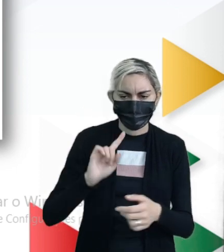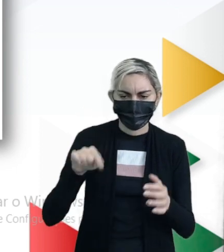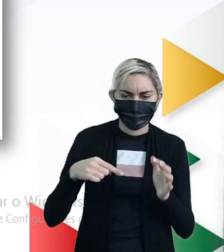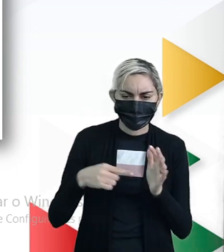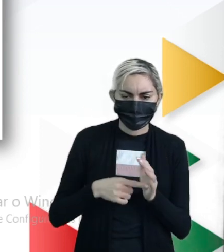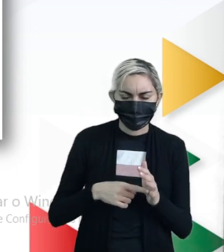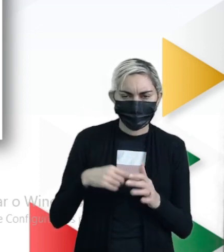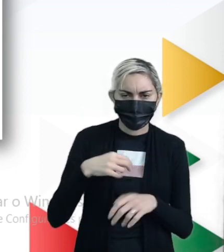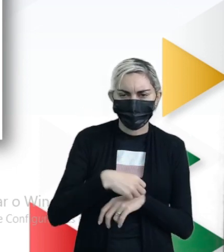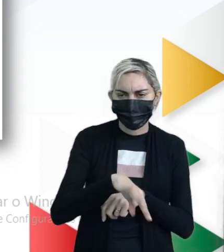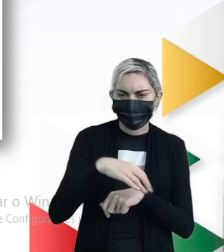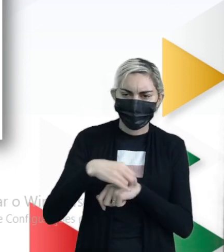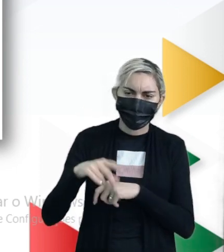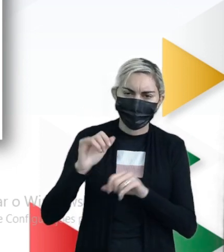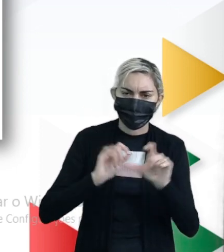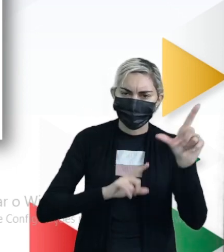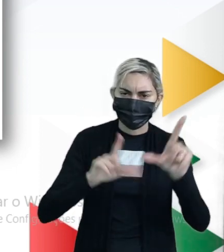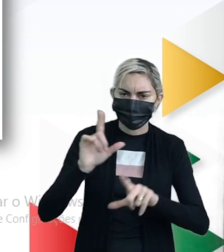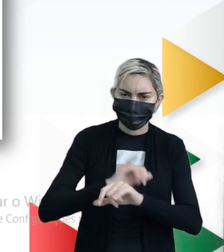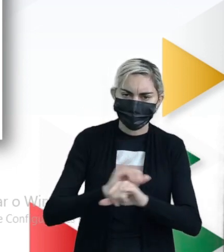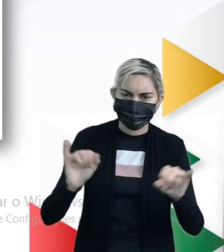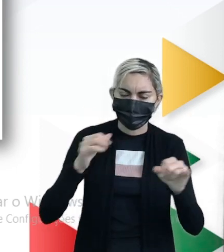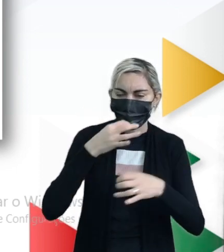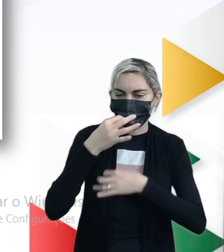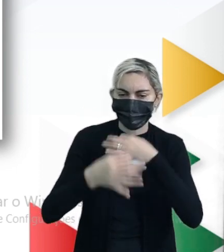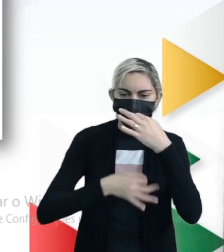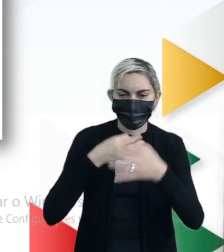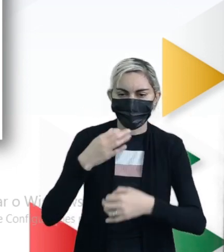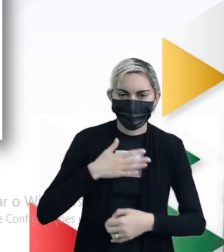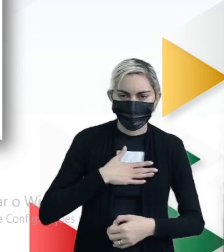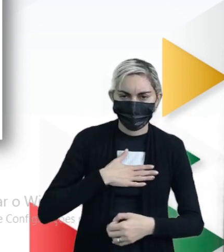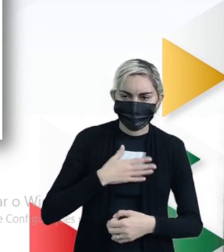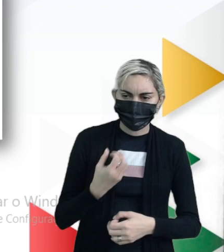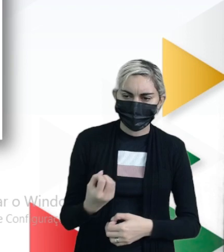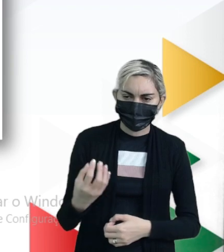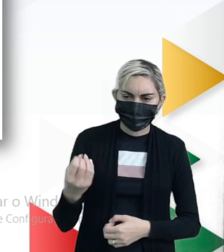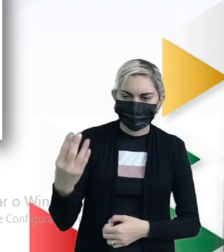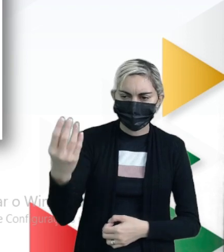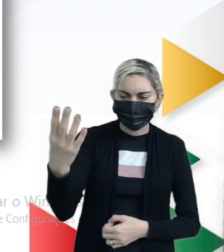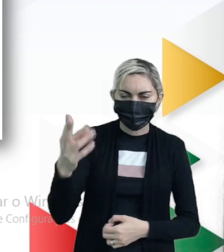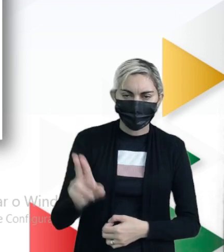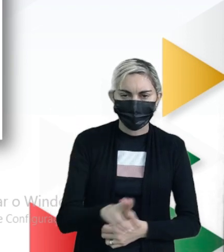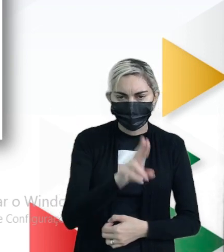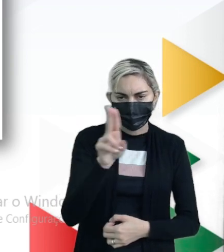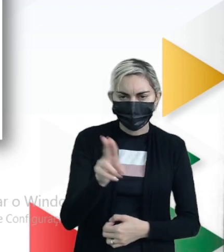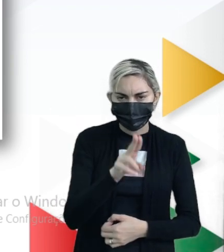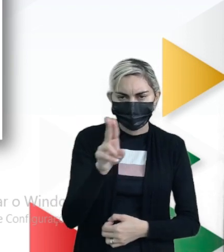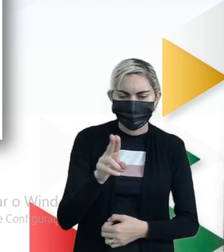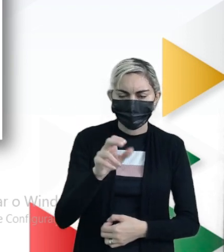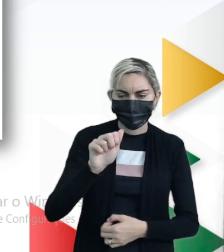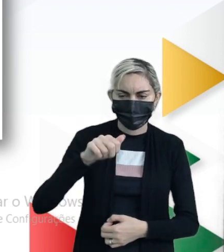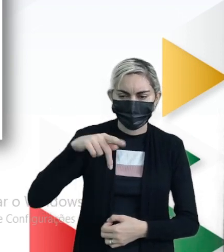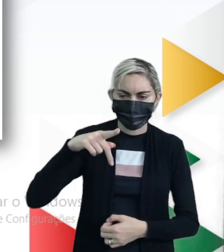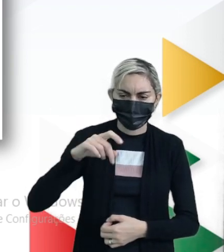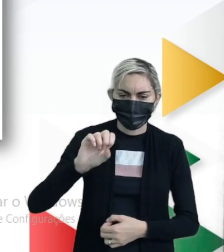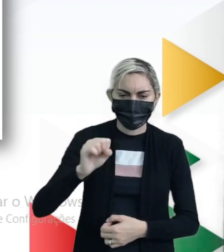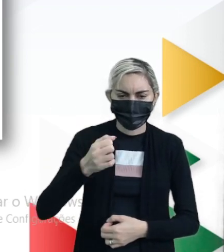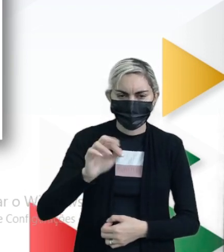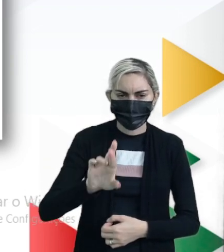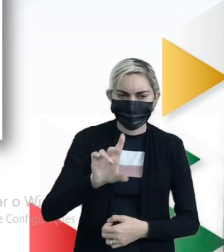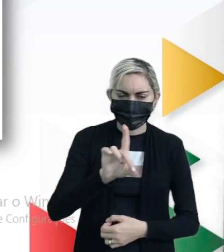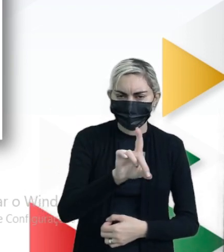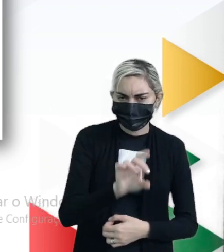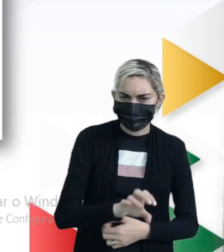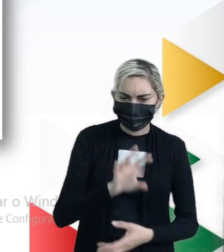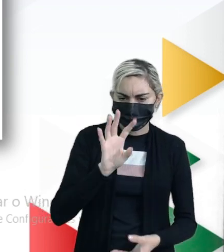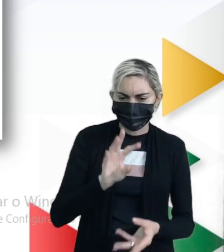objetivo é fornecer matéria e dicas para quem gosta de viajar. O uso de apesar de